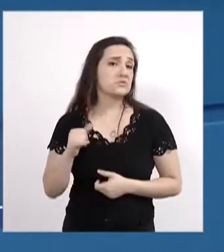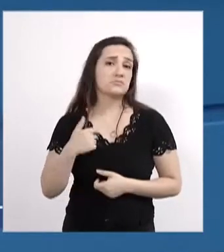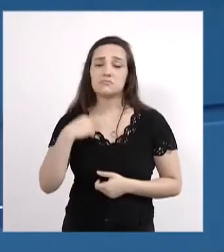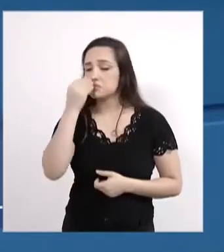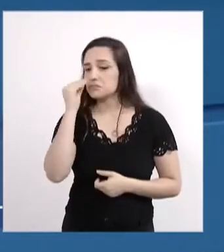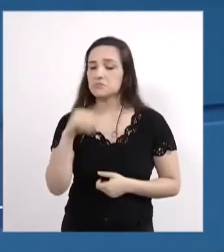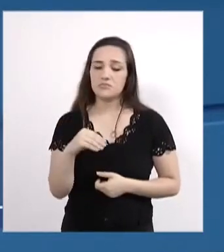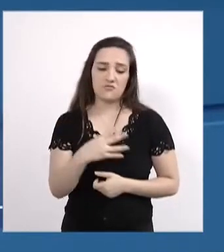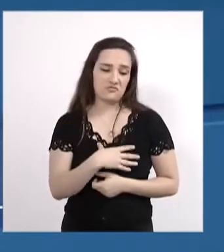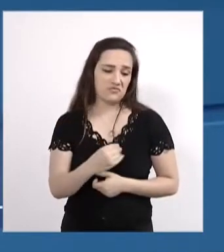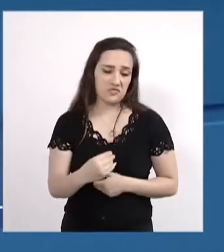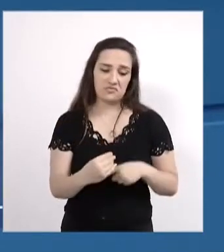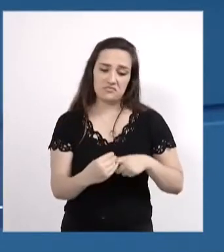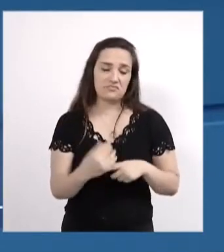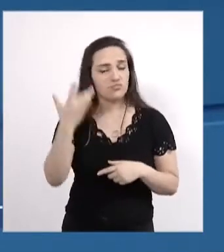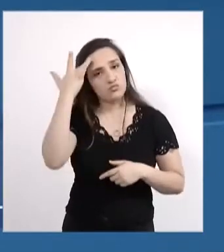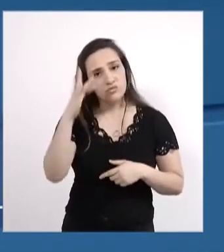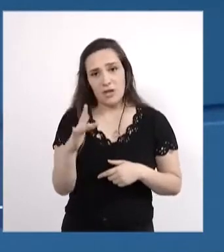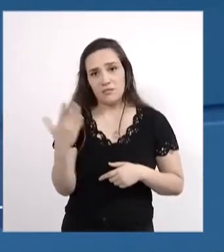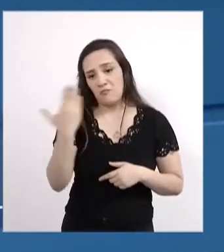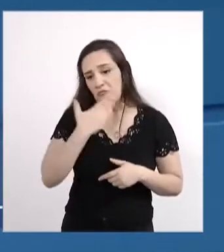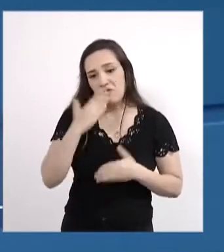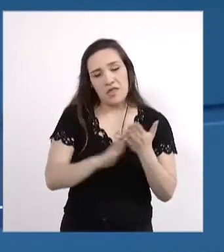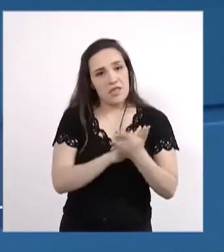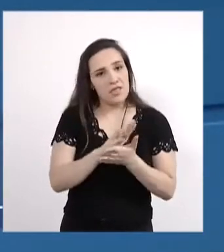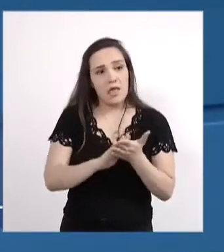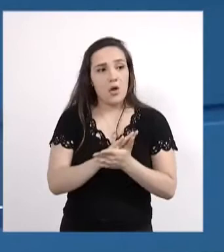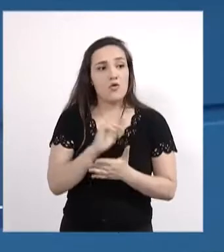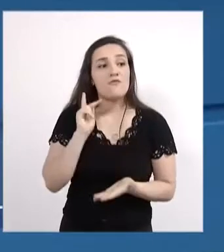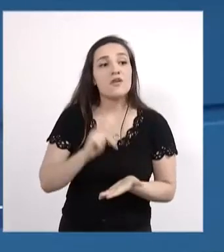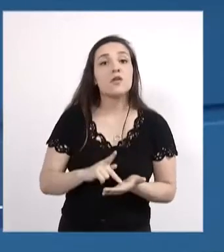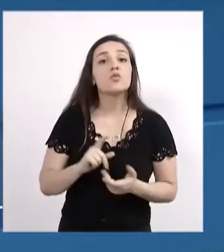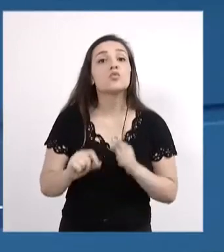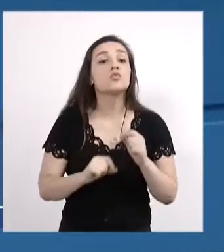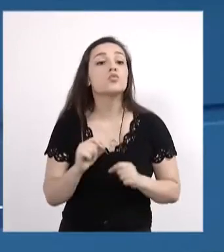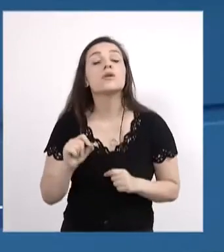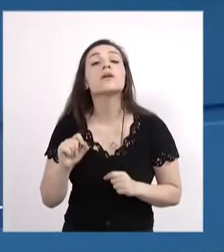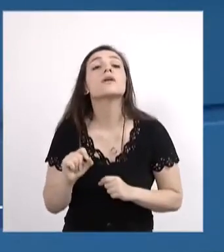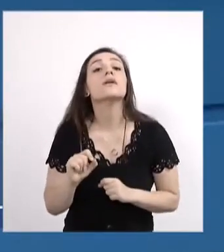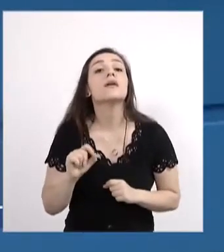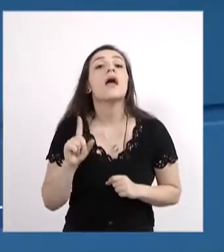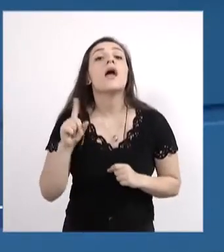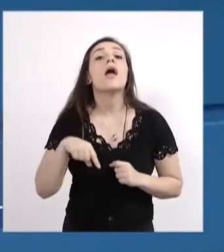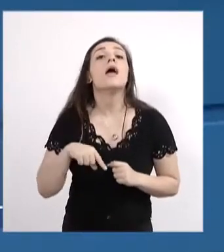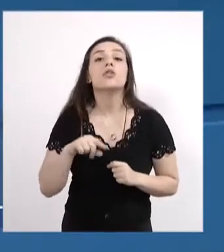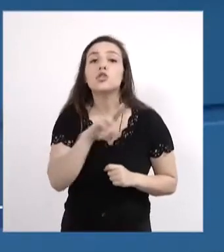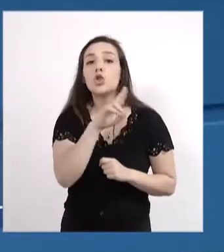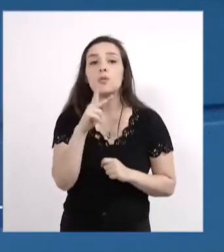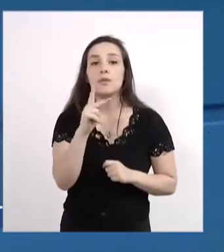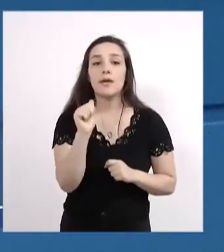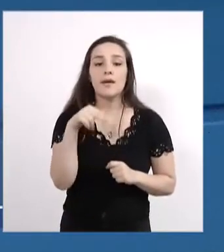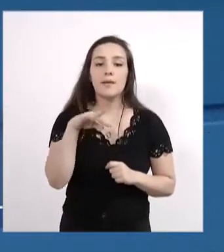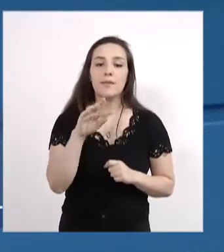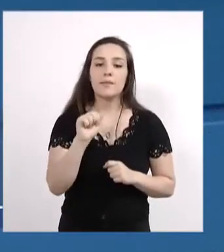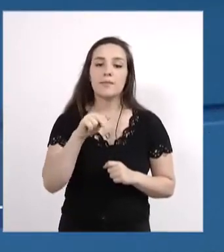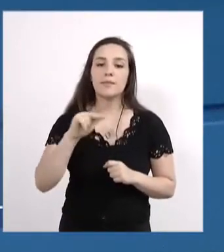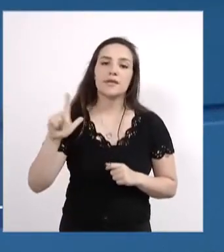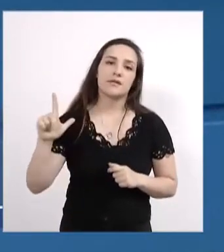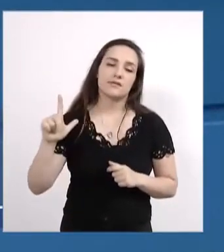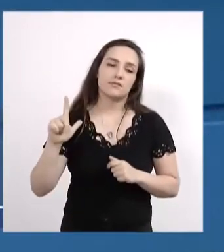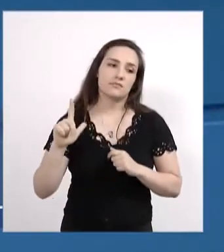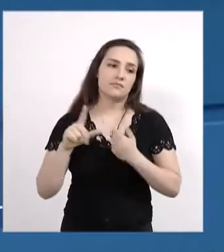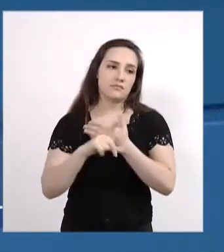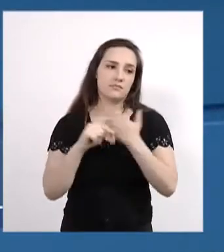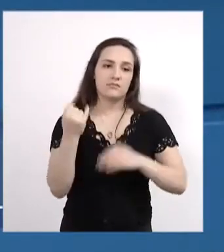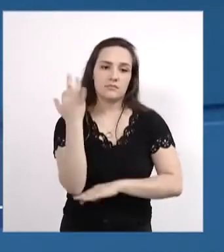nossos filhos não terão nem como ver na prática essa belíssima coisa que é a natureza aqui do Mato